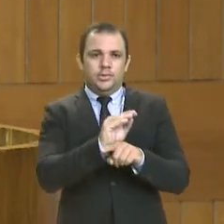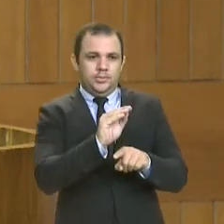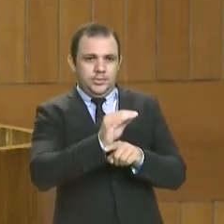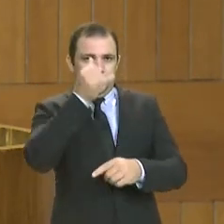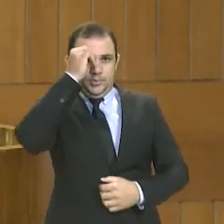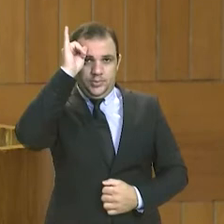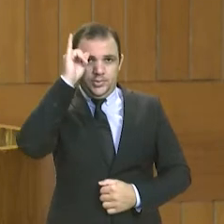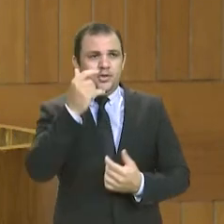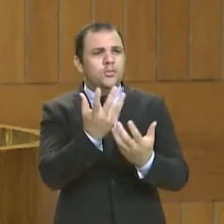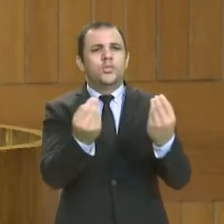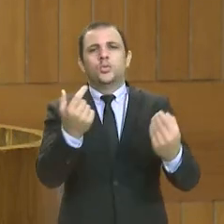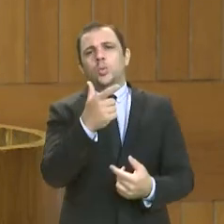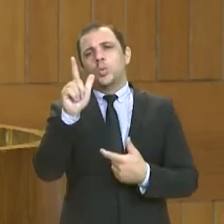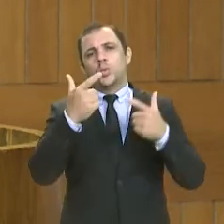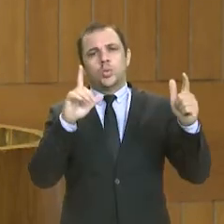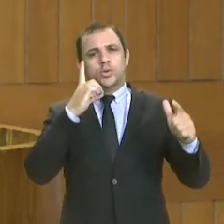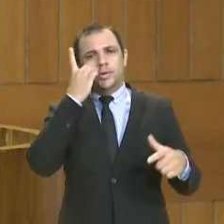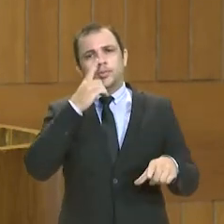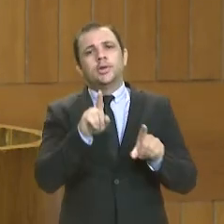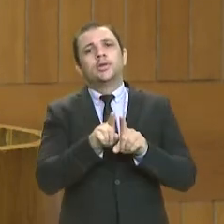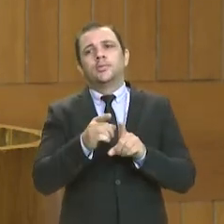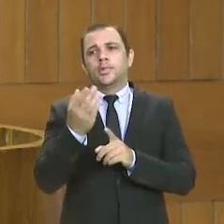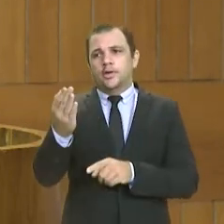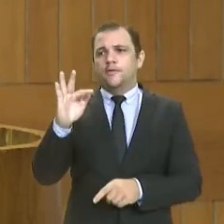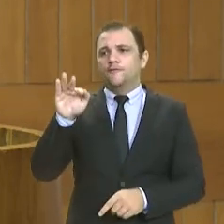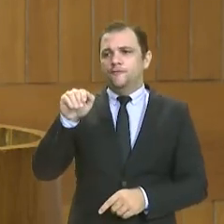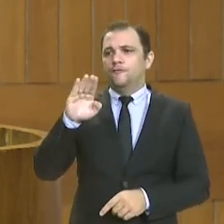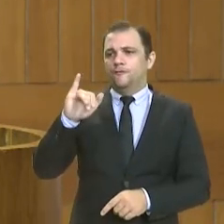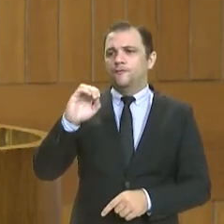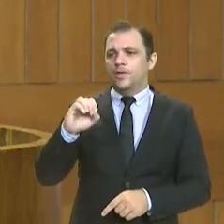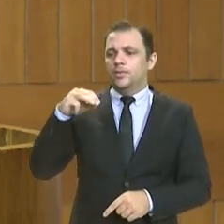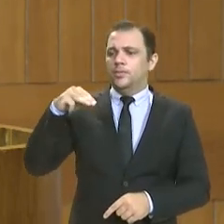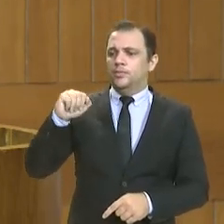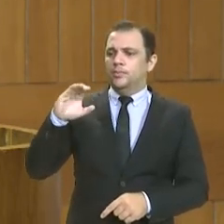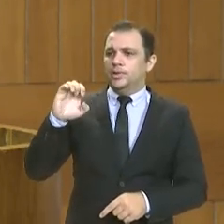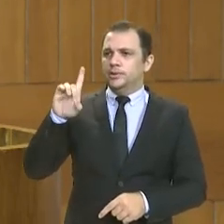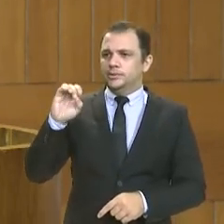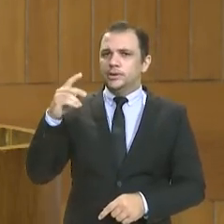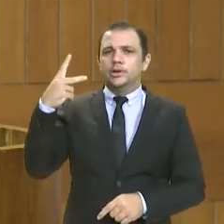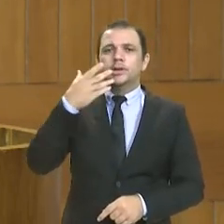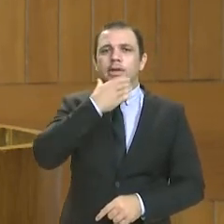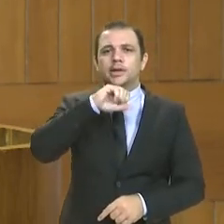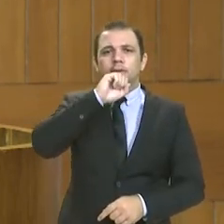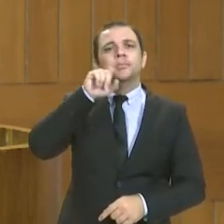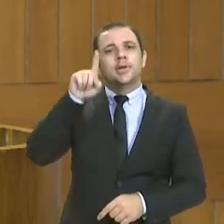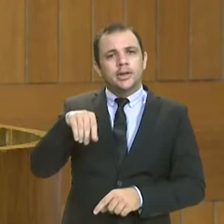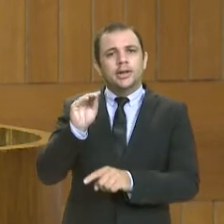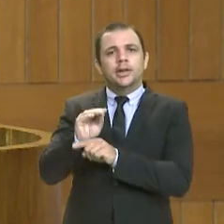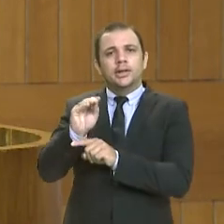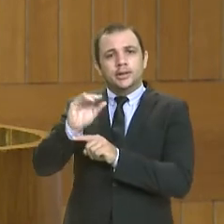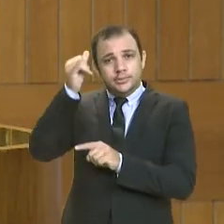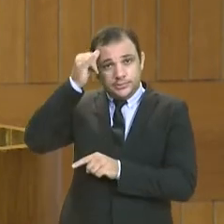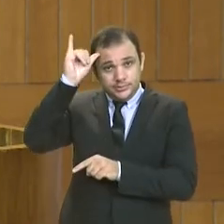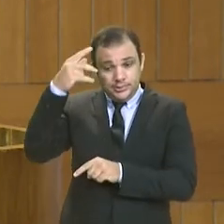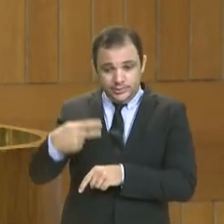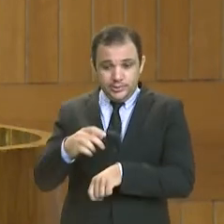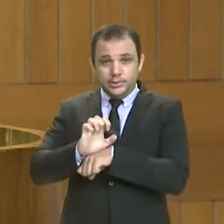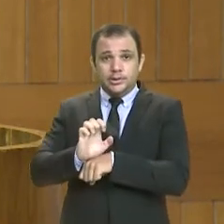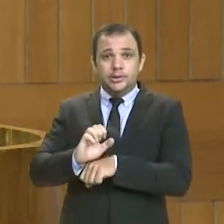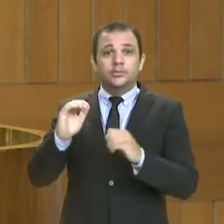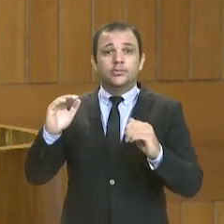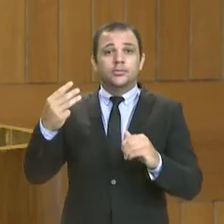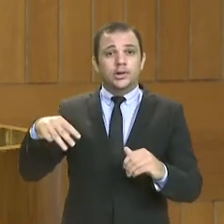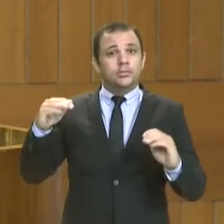como o deputado Fábio Macedo, que seu pai é um grande agropecuarista no estado do Maranhão, e é o momento de unirmos